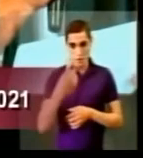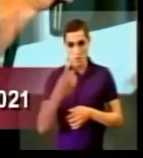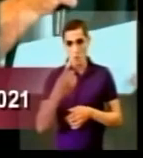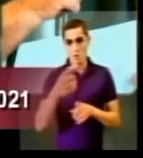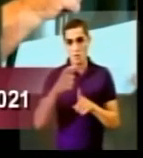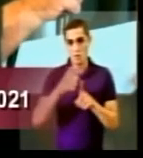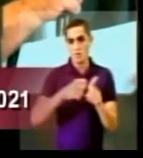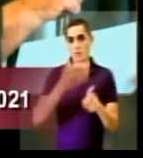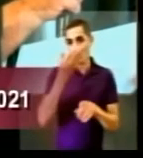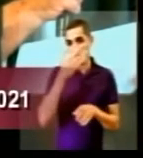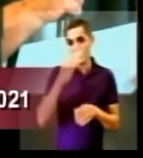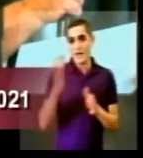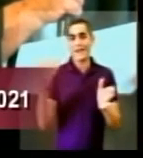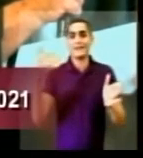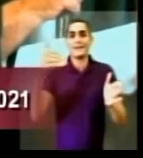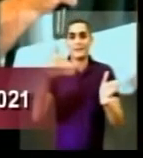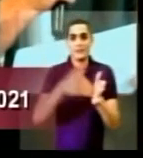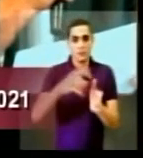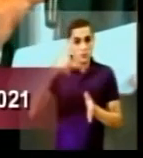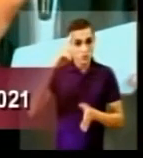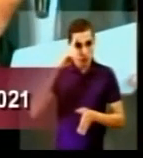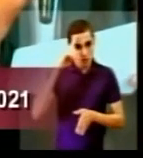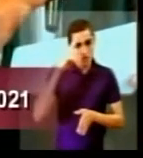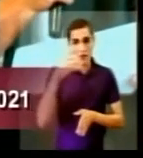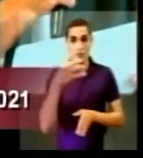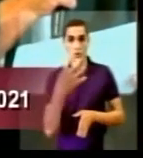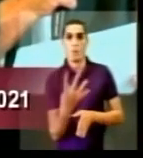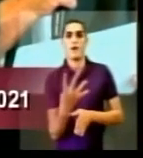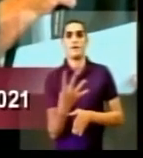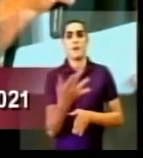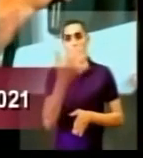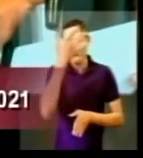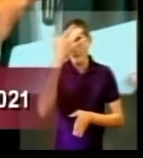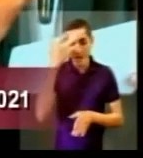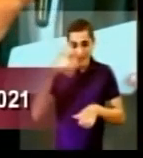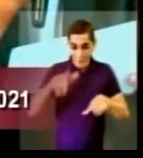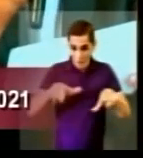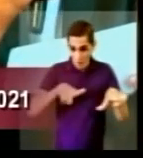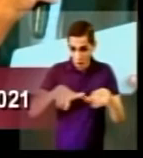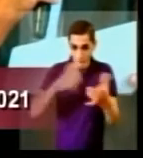de saúde ativos com vínculos,